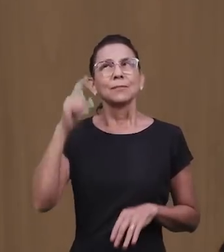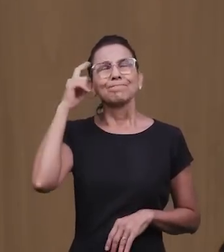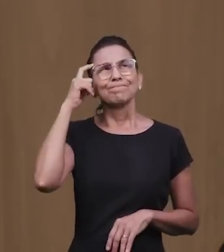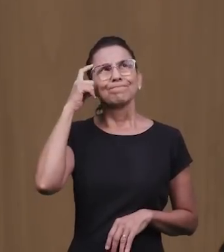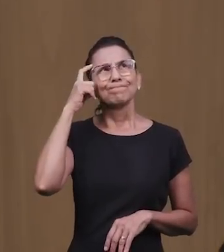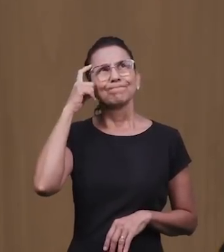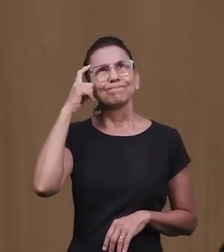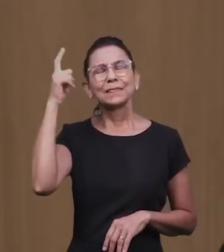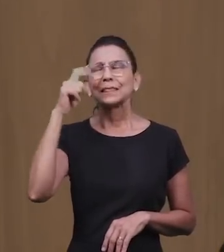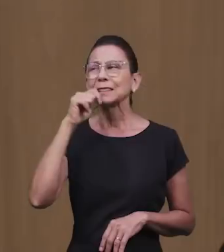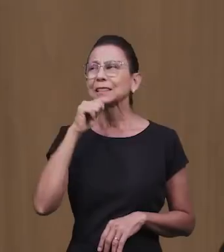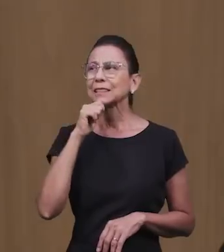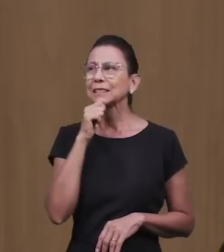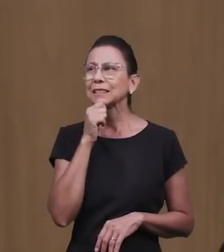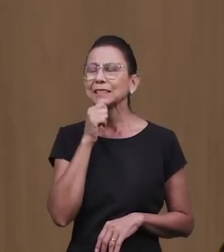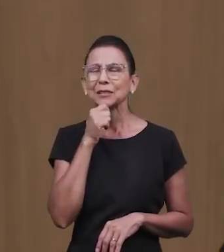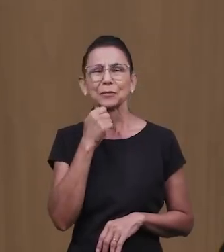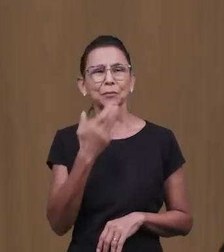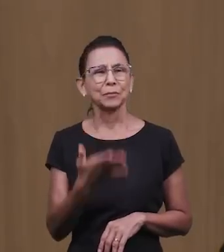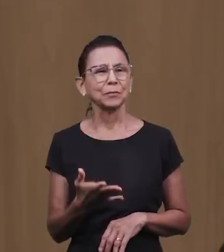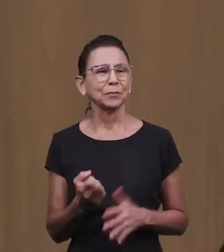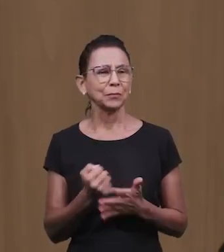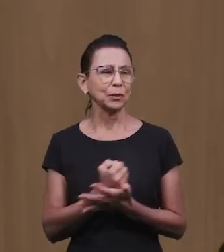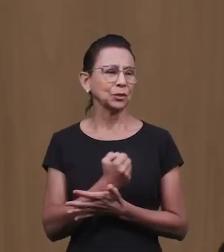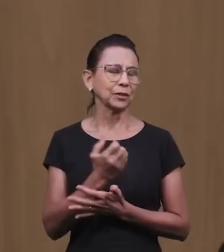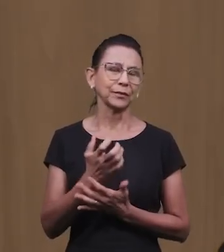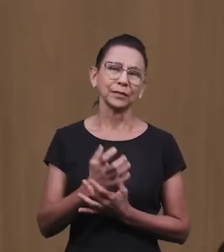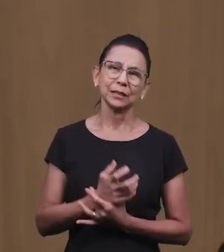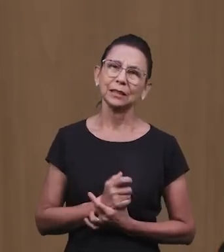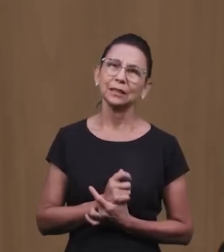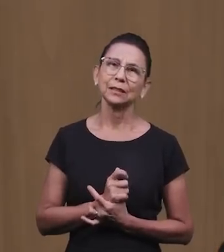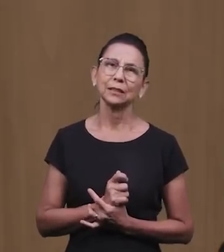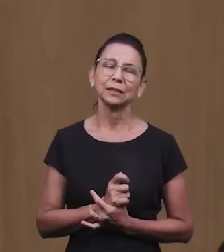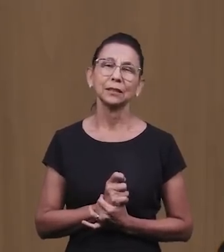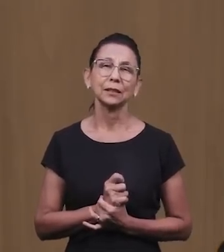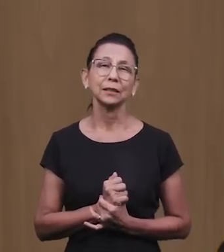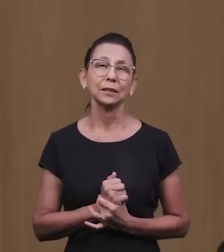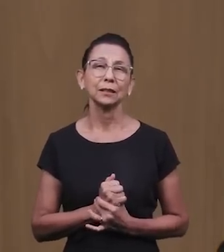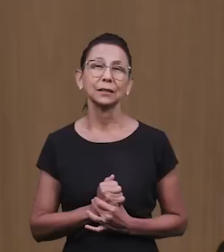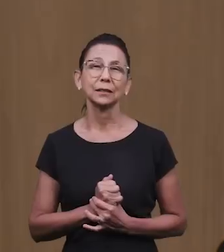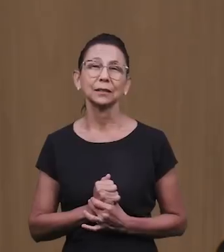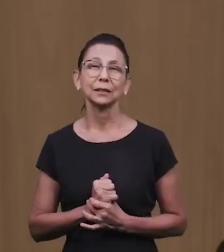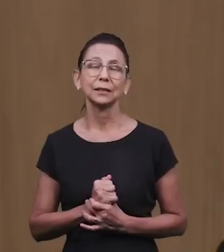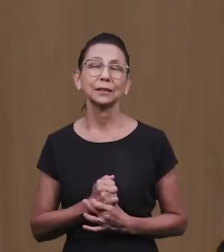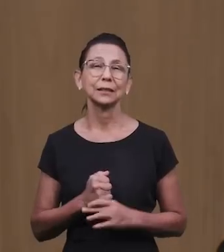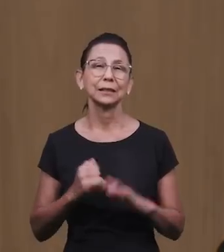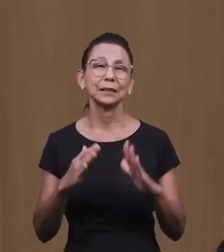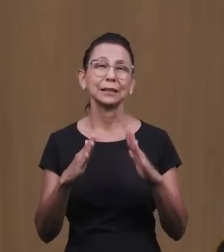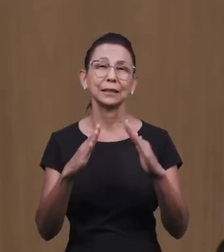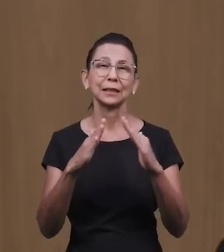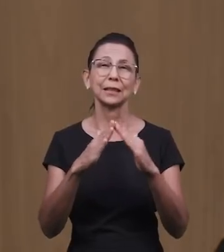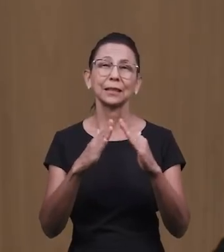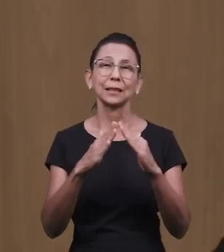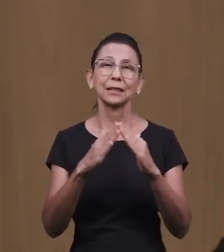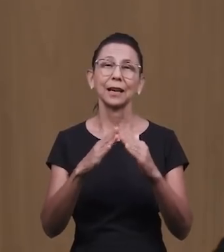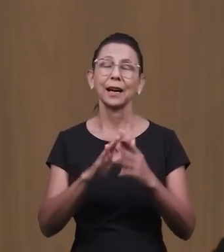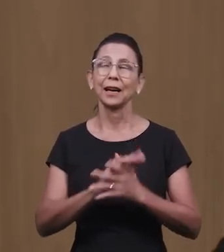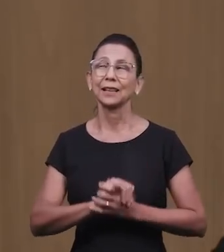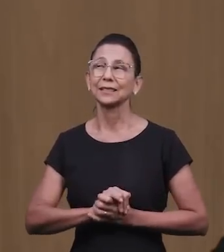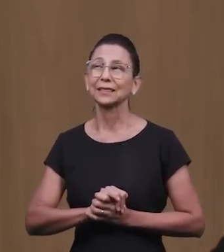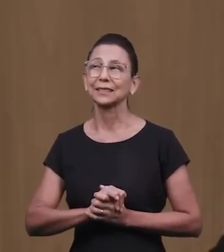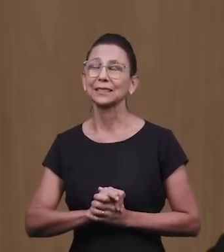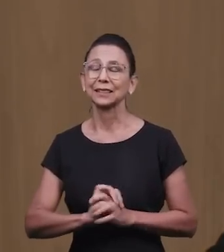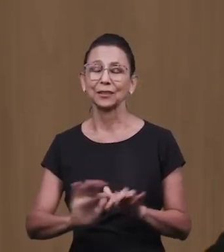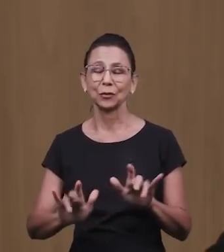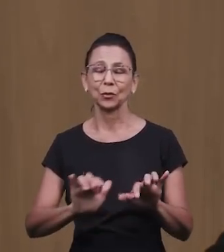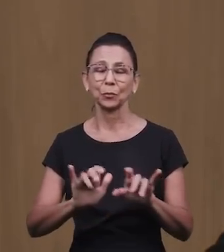pelo pensamento de, mas todo esse barulho da cidade, muitas vezes os barulhos dentro de casa, o